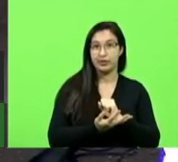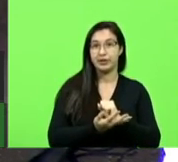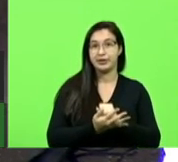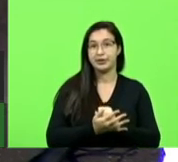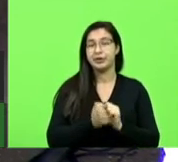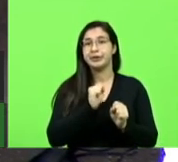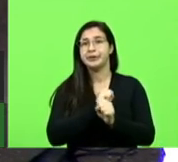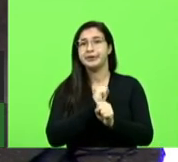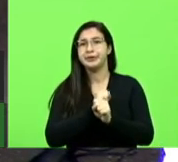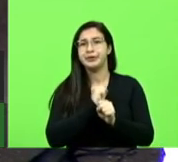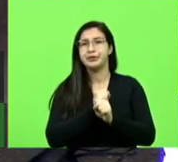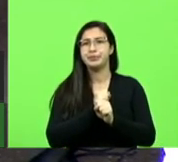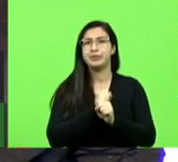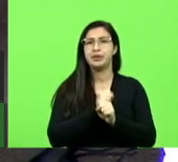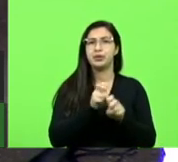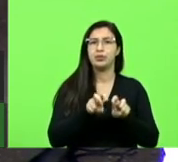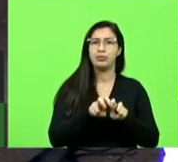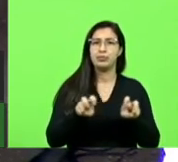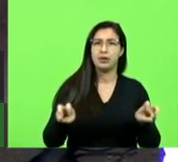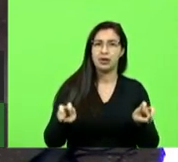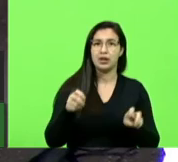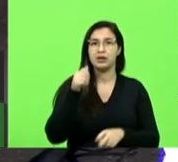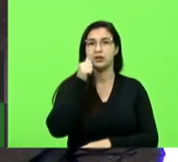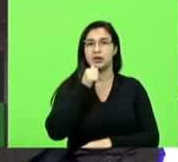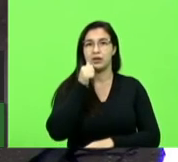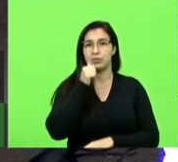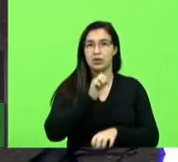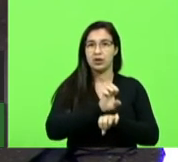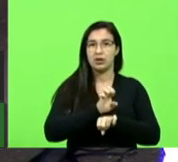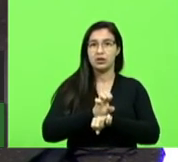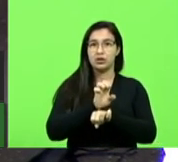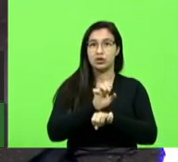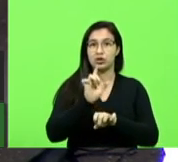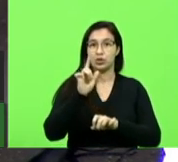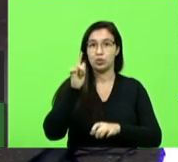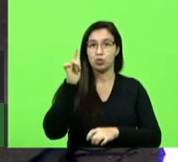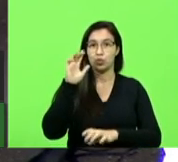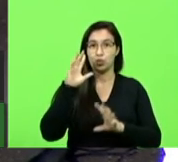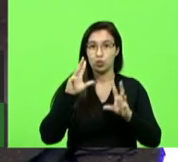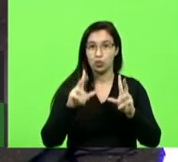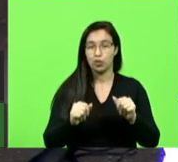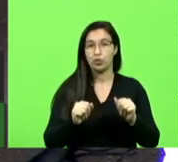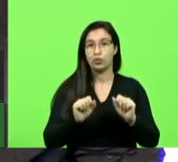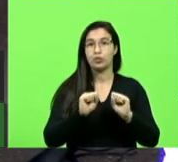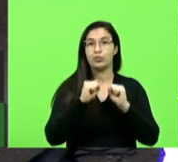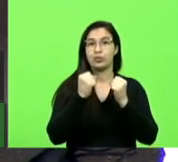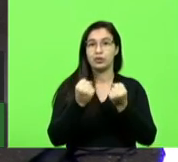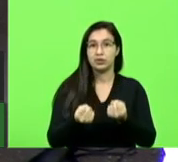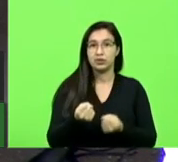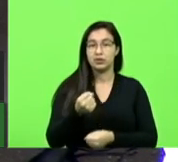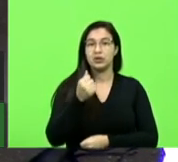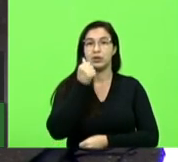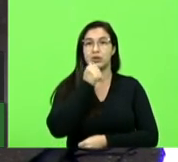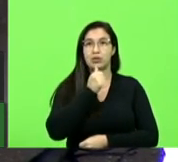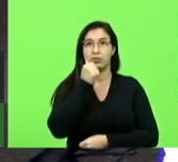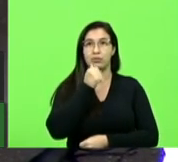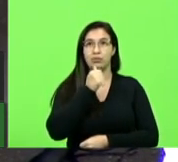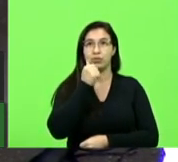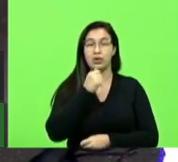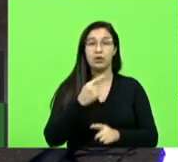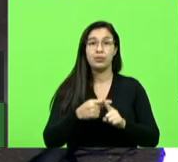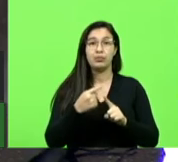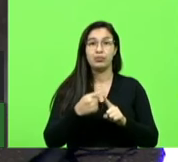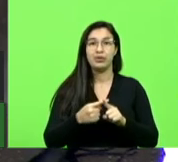manifestações, né, das bancadas femininas em todo o Estado, né, que saísse em proteção à mulher da forma descortês, deselegante,